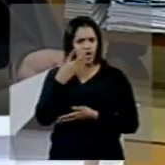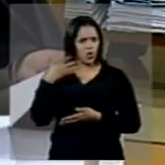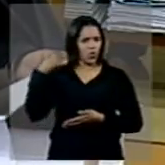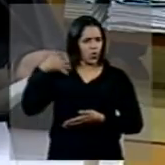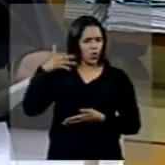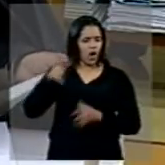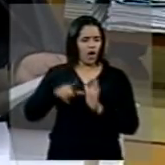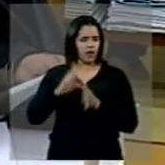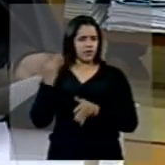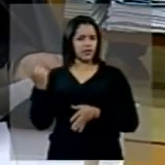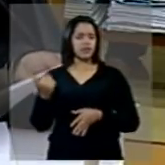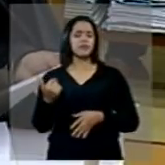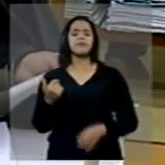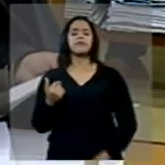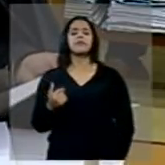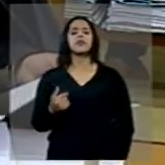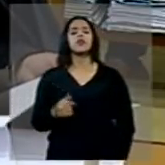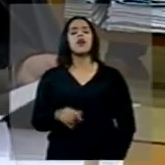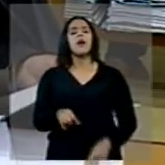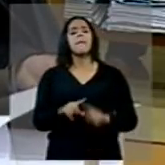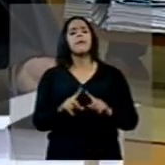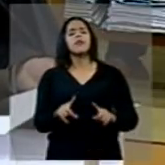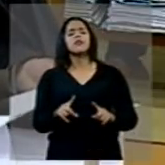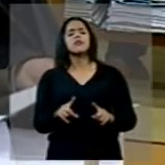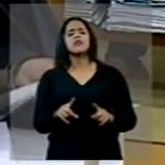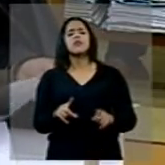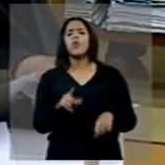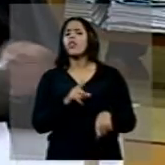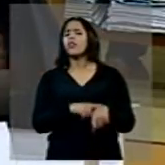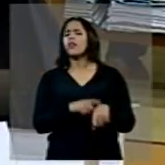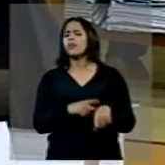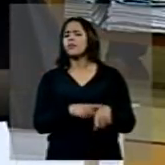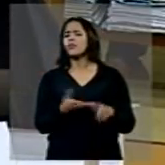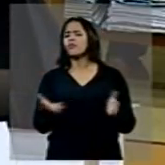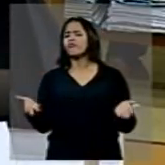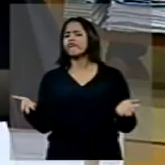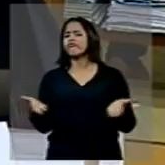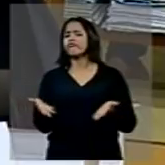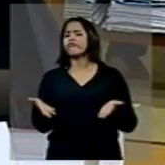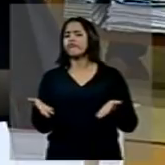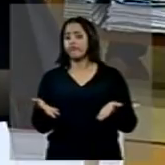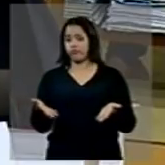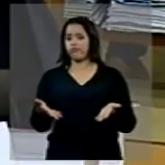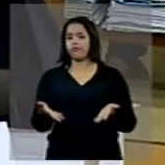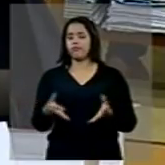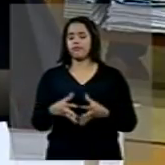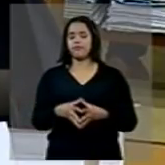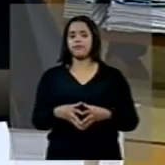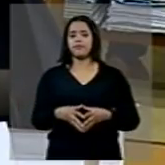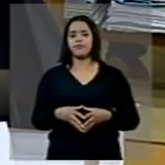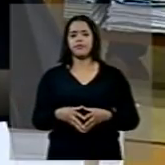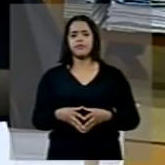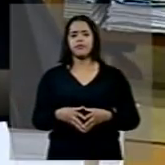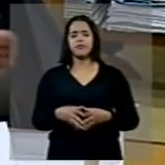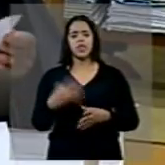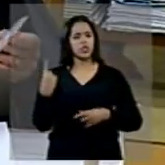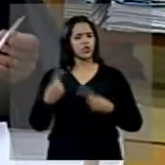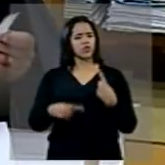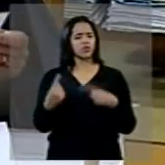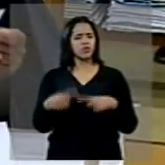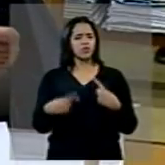quanto à oportunidade, né, e discussão